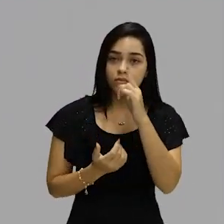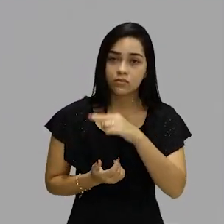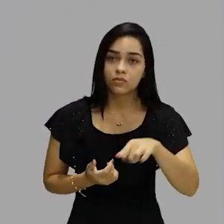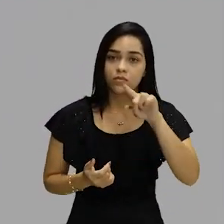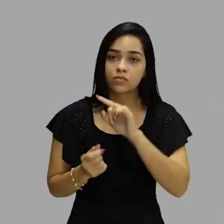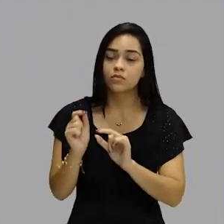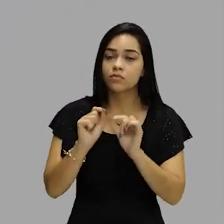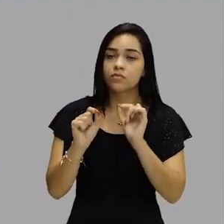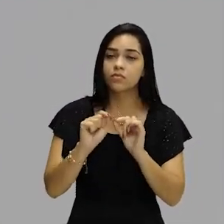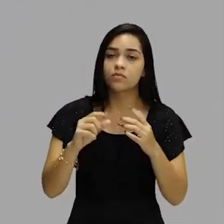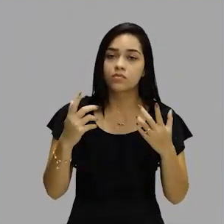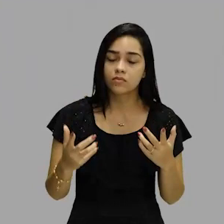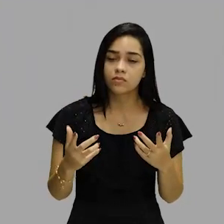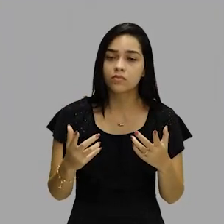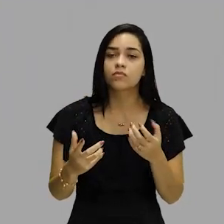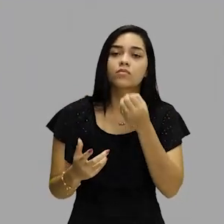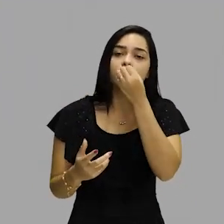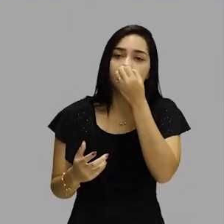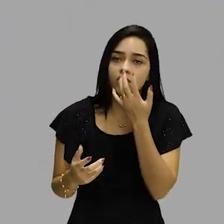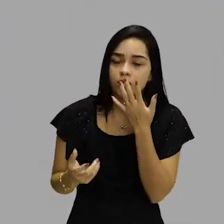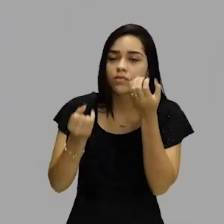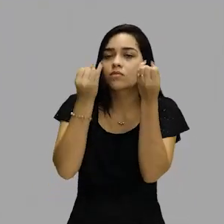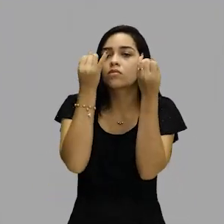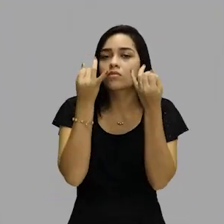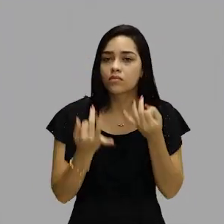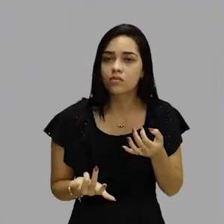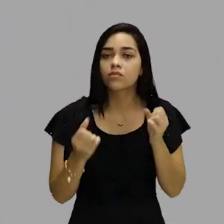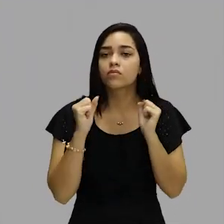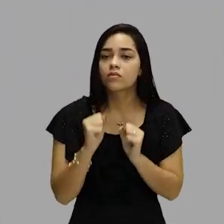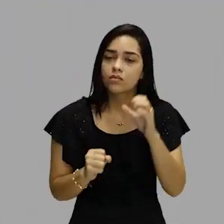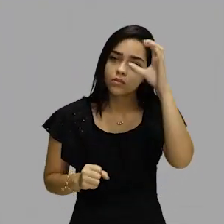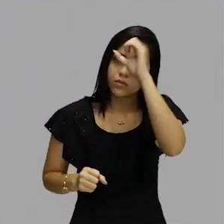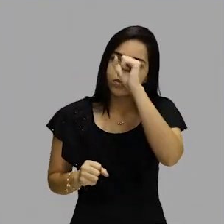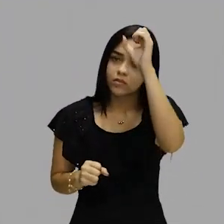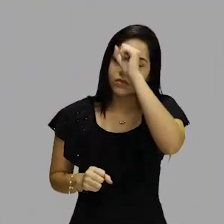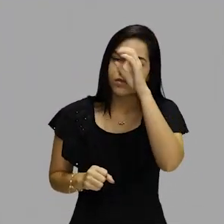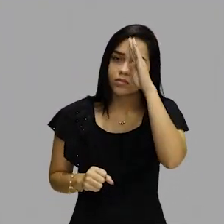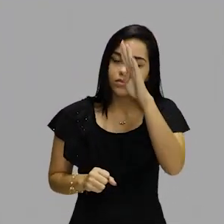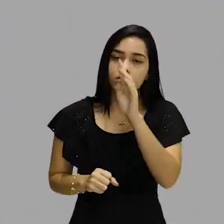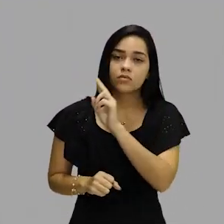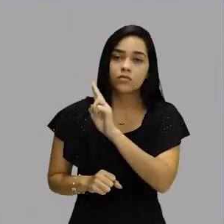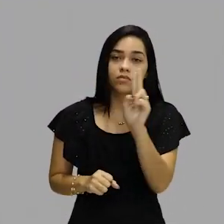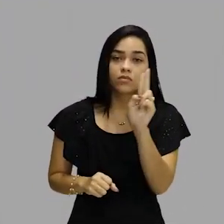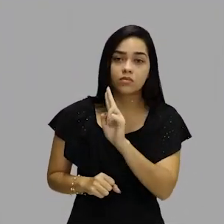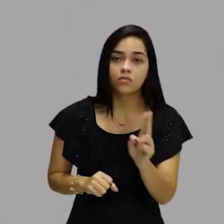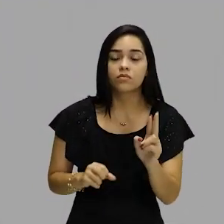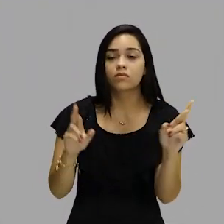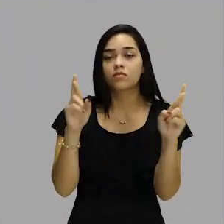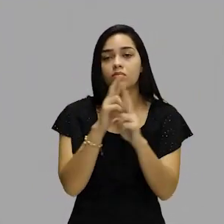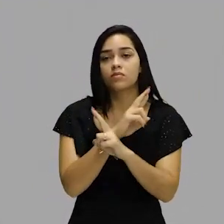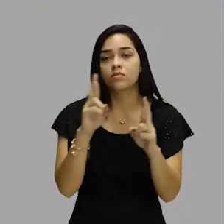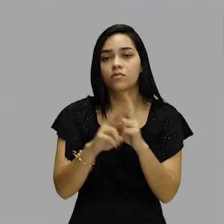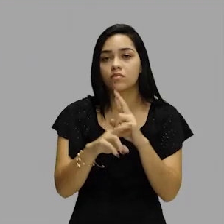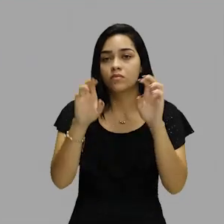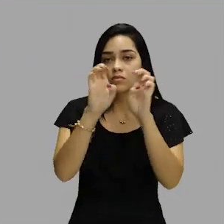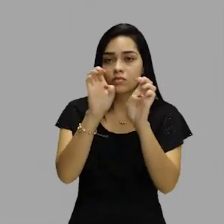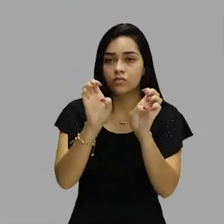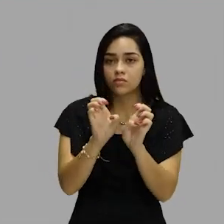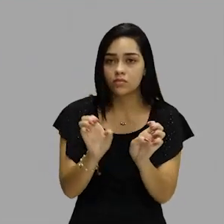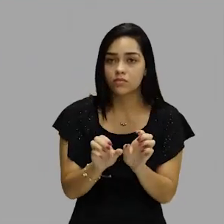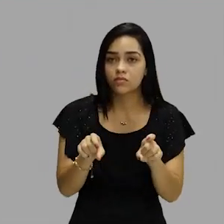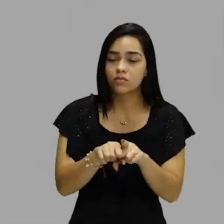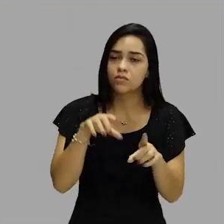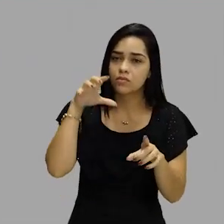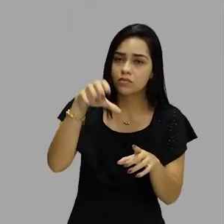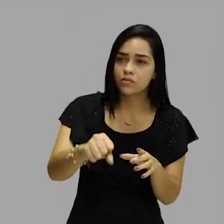de forma bem pausada, né? Para poder a gente aprender os principais nomes relacionados a essas estruturas.